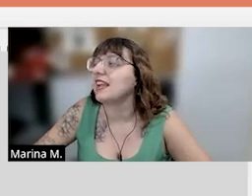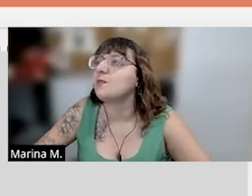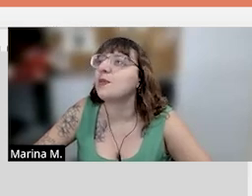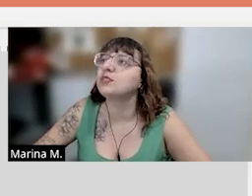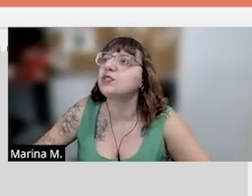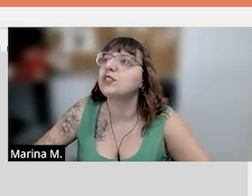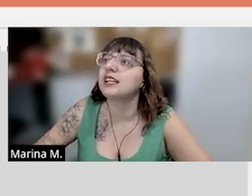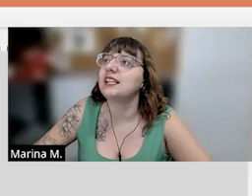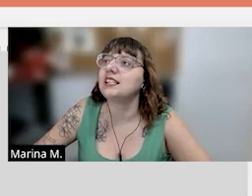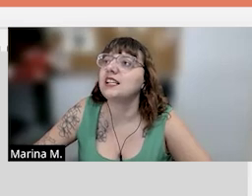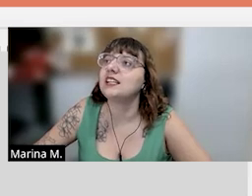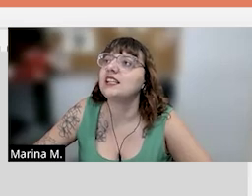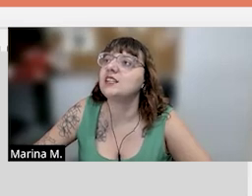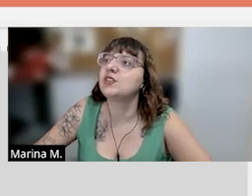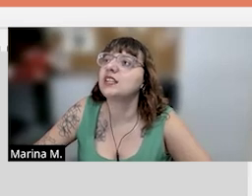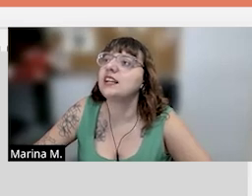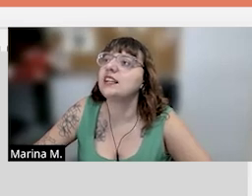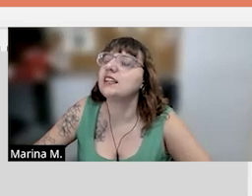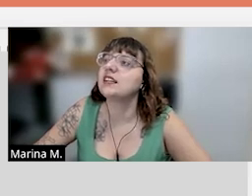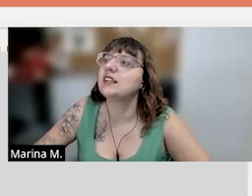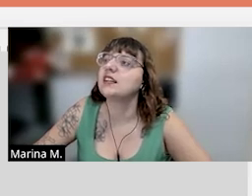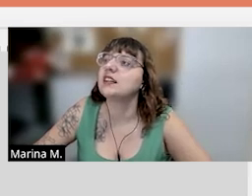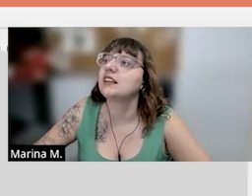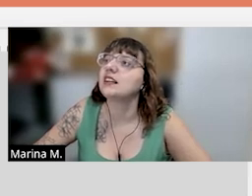E aí eu posso adicionar item e adicionar